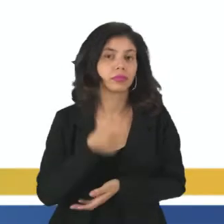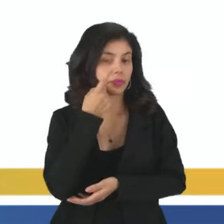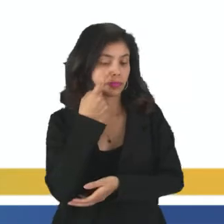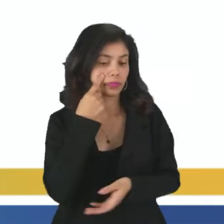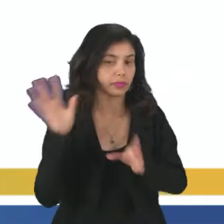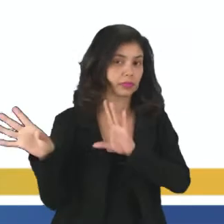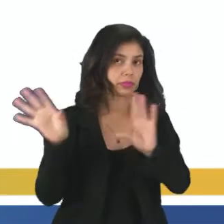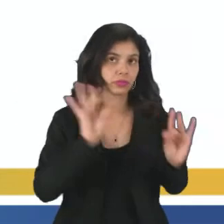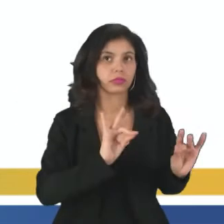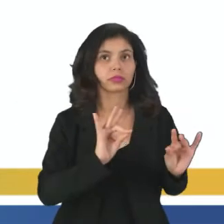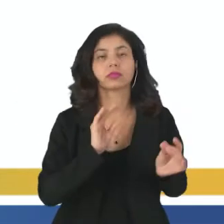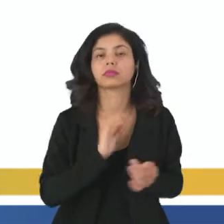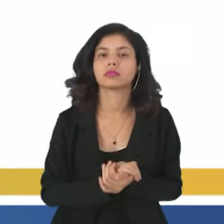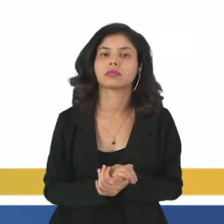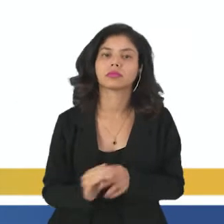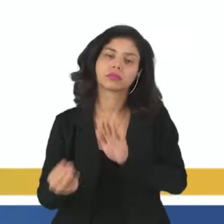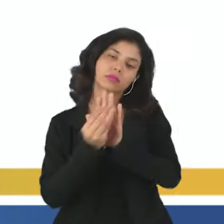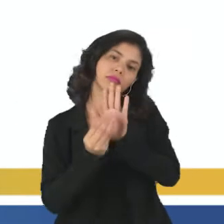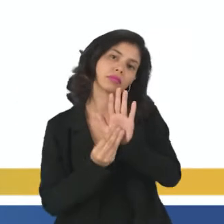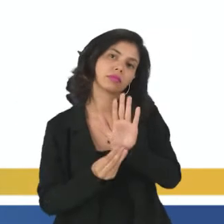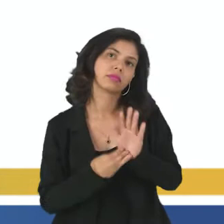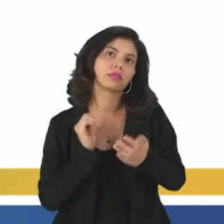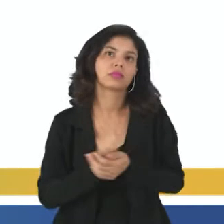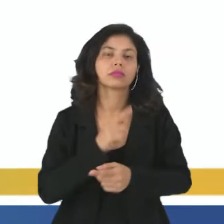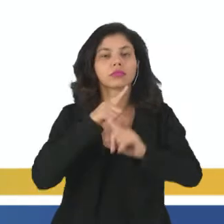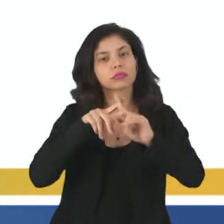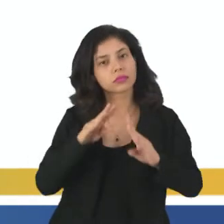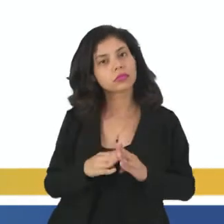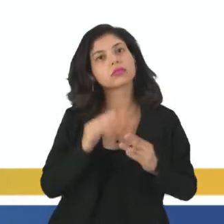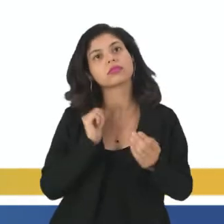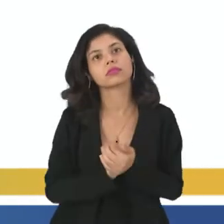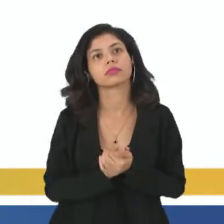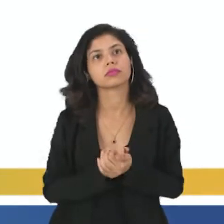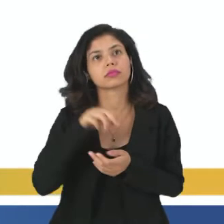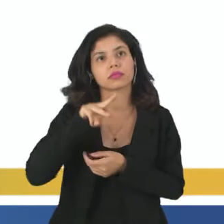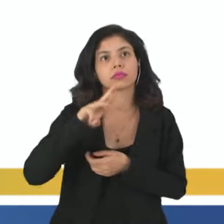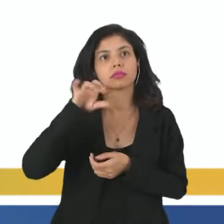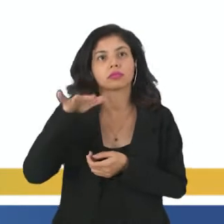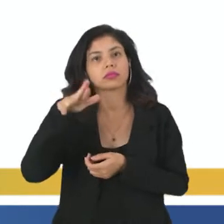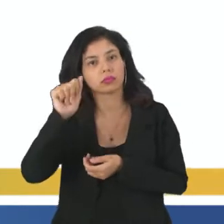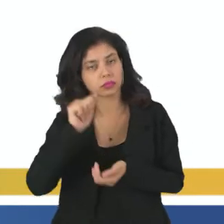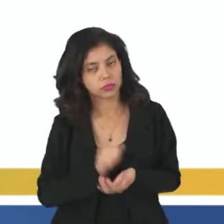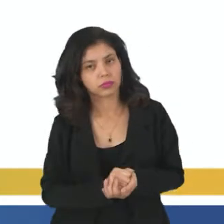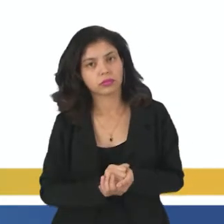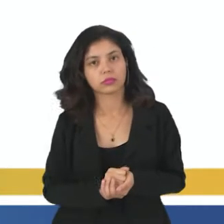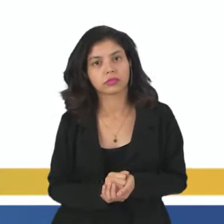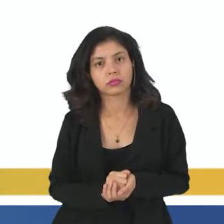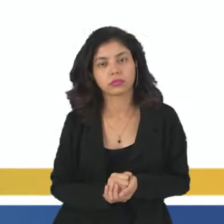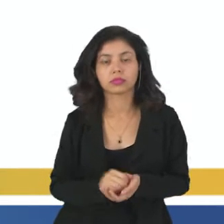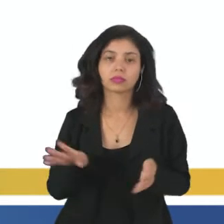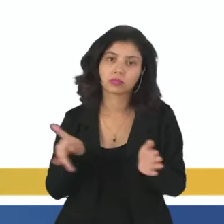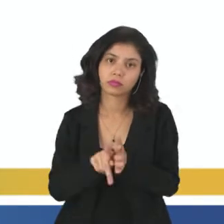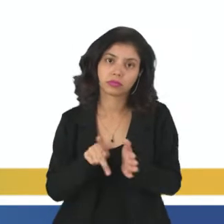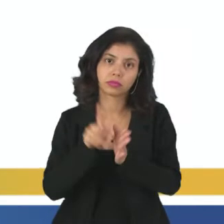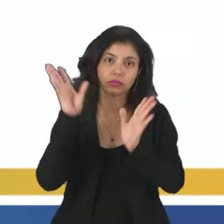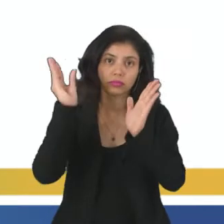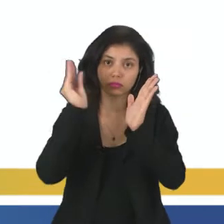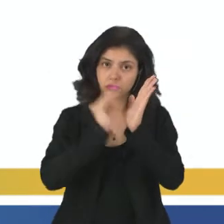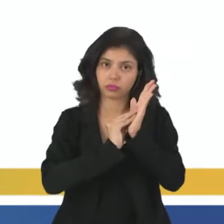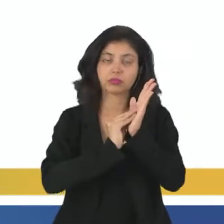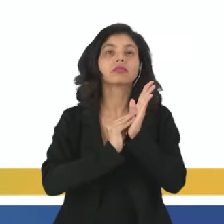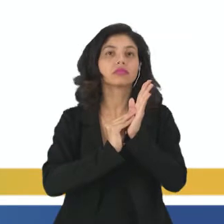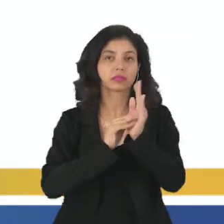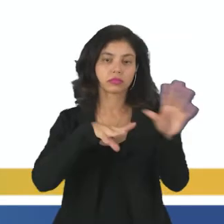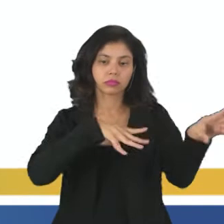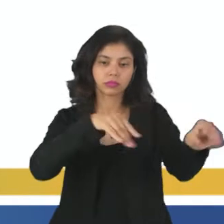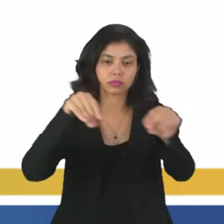voltaram para o grande patrimônio da igreja, que despertou a ambição de monarcas e nobres ávidos em anexar às suas terras